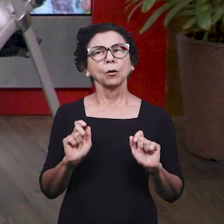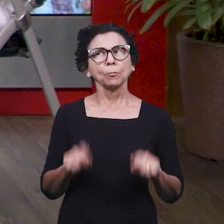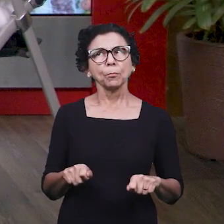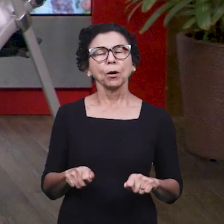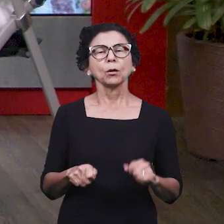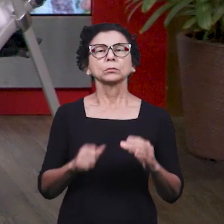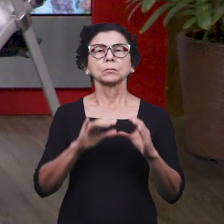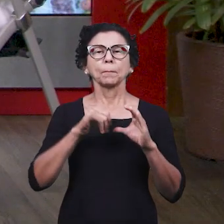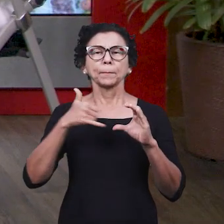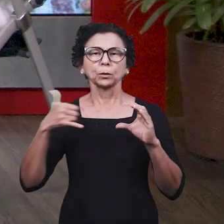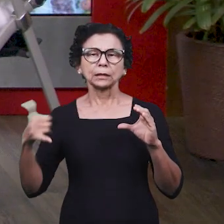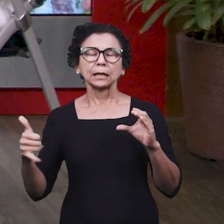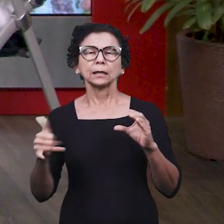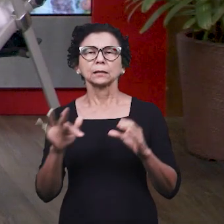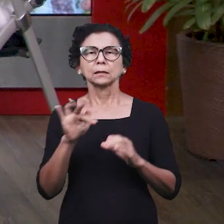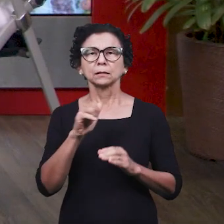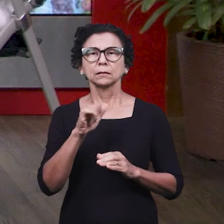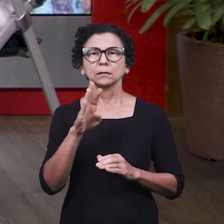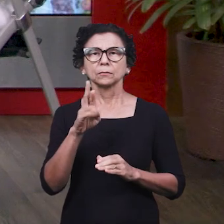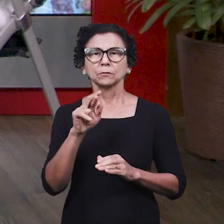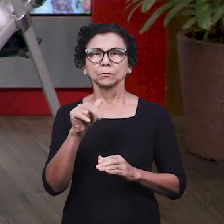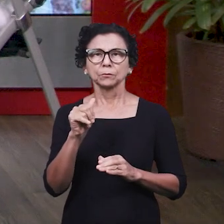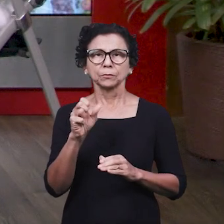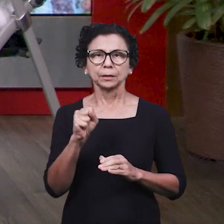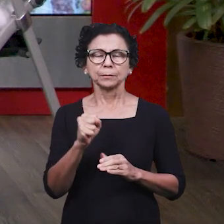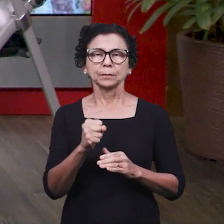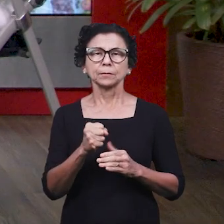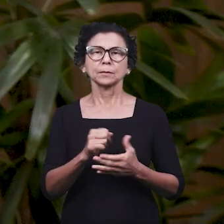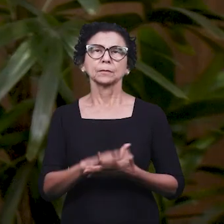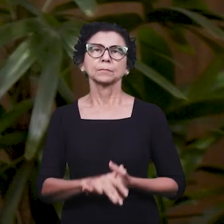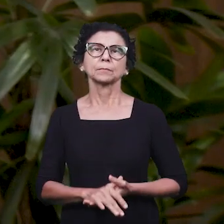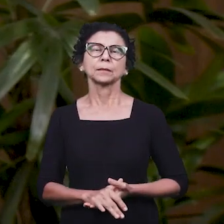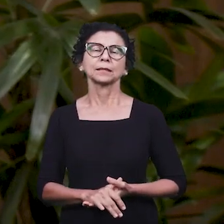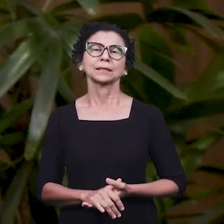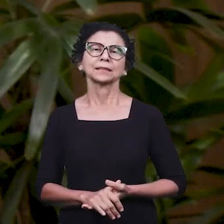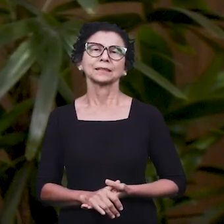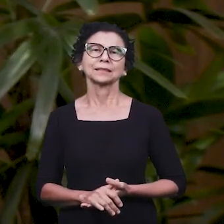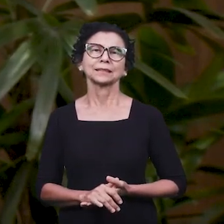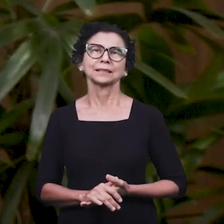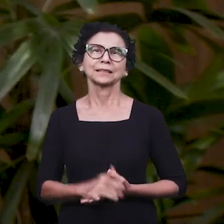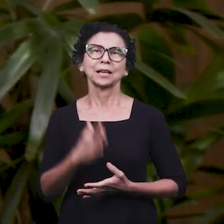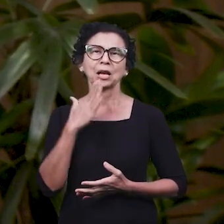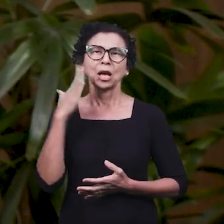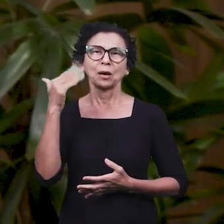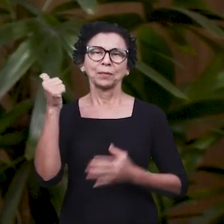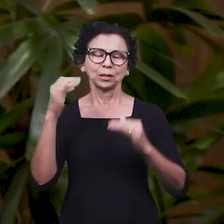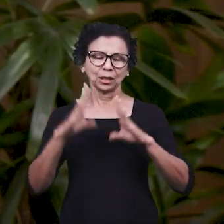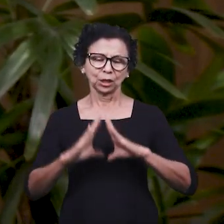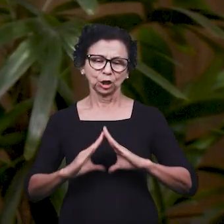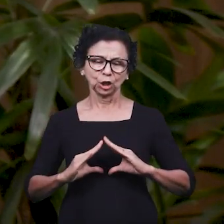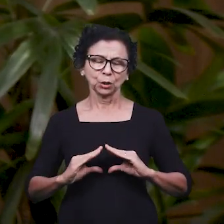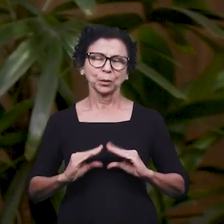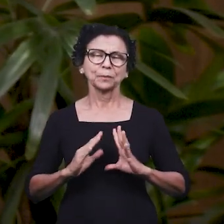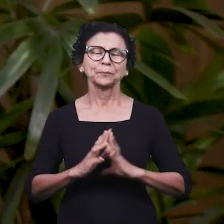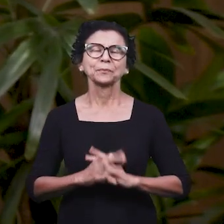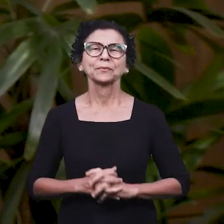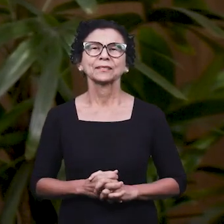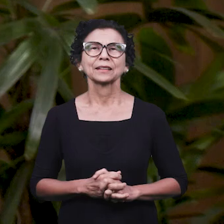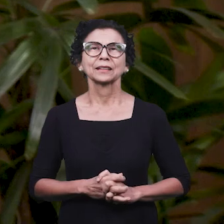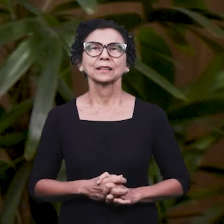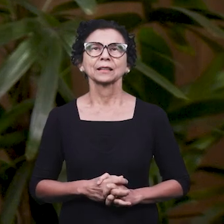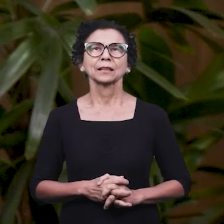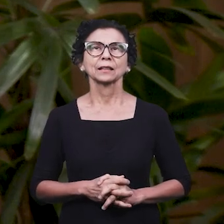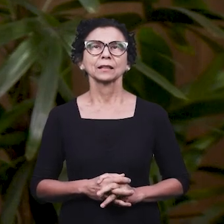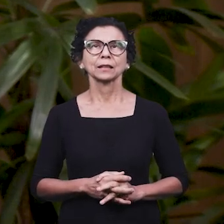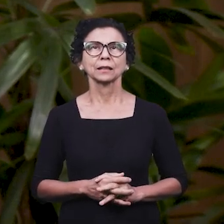das proteínas e das fibras para auxiliar nessa absorção. Muito bem, Larissa, estou amando, né, compartilhar esses